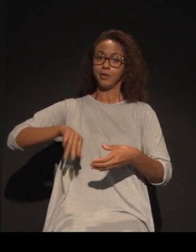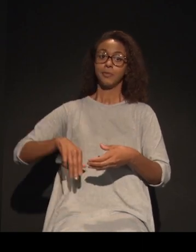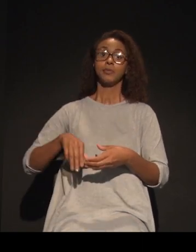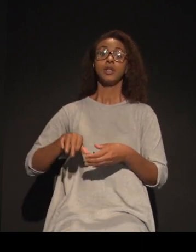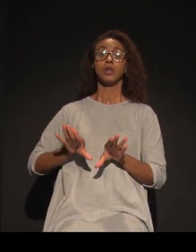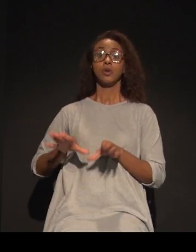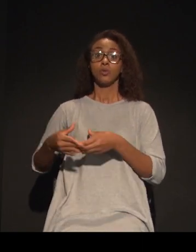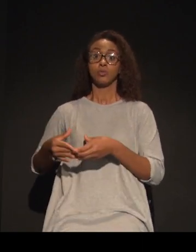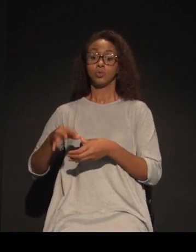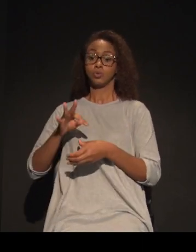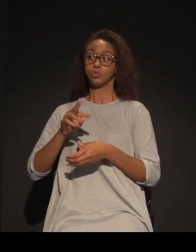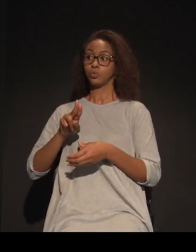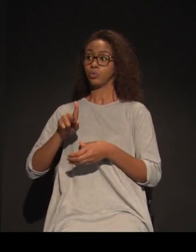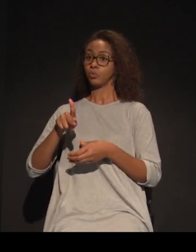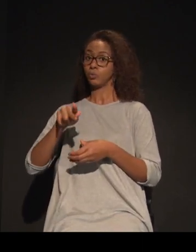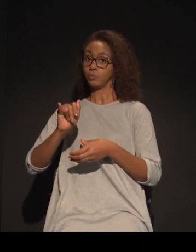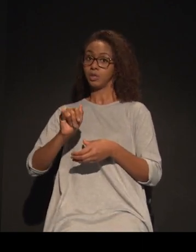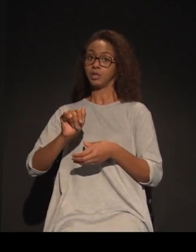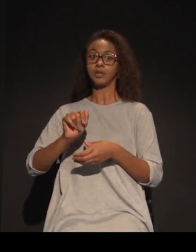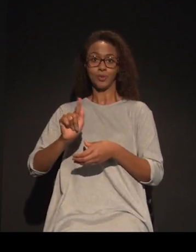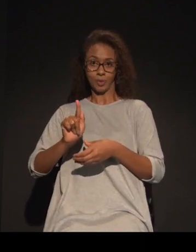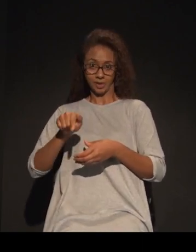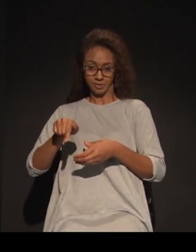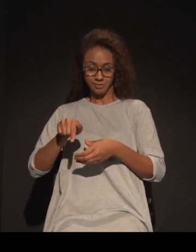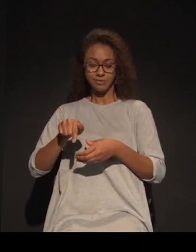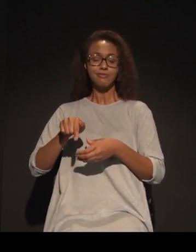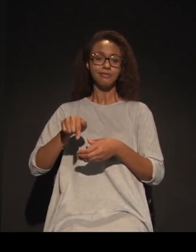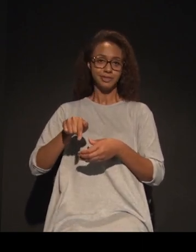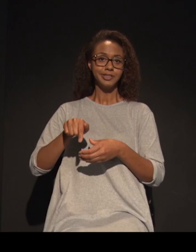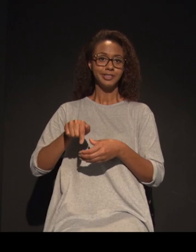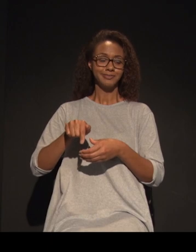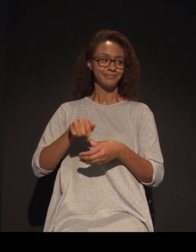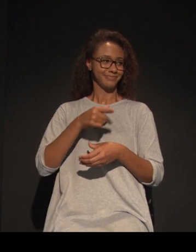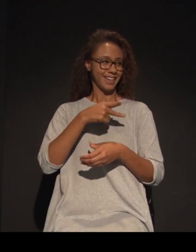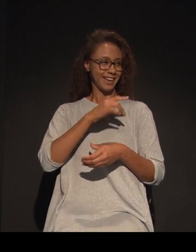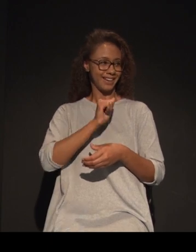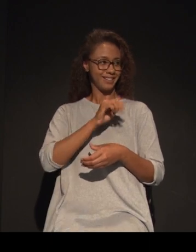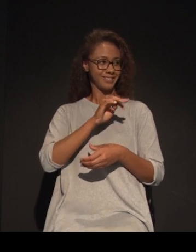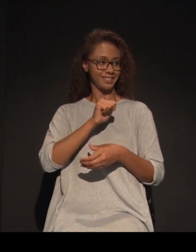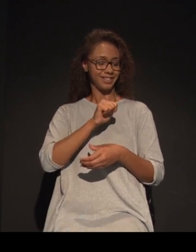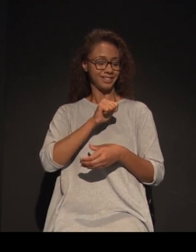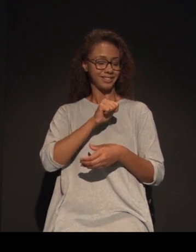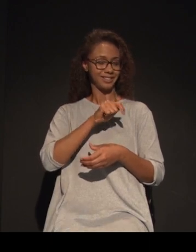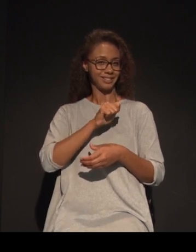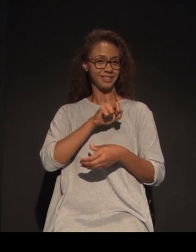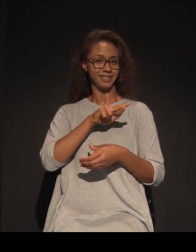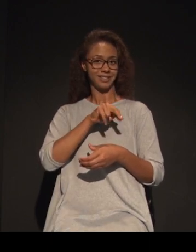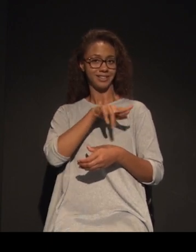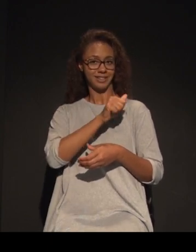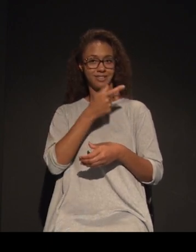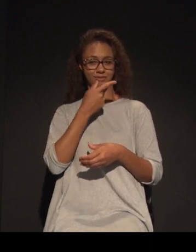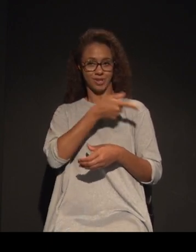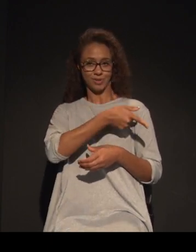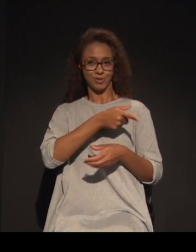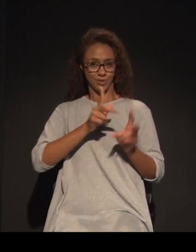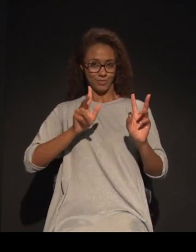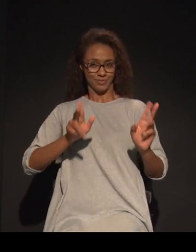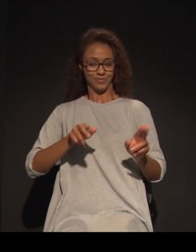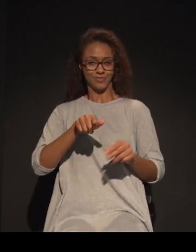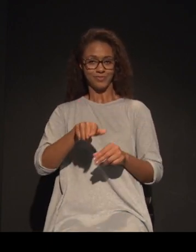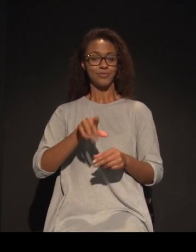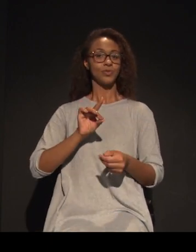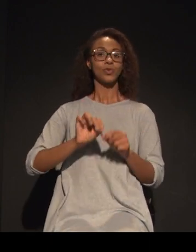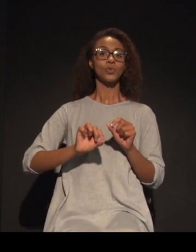né como como catarina falou um uma é uma é uma parte né